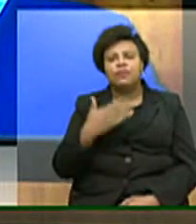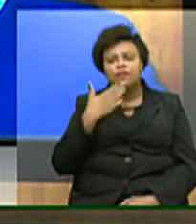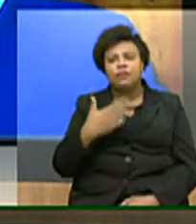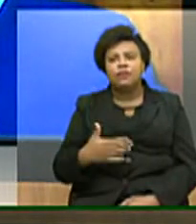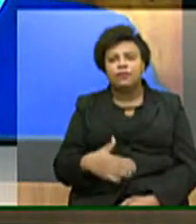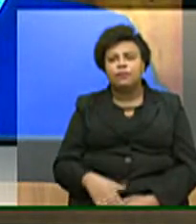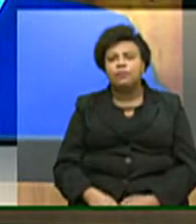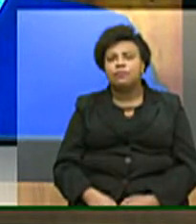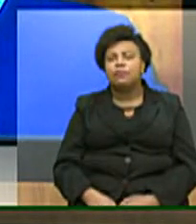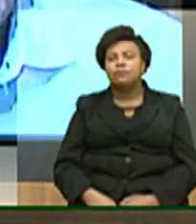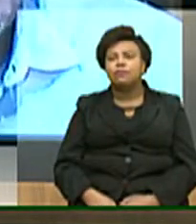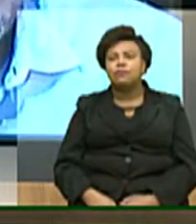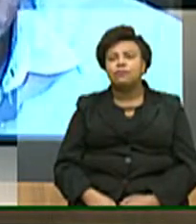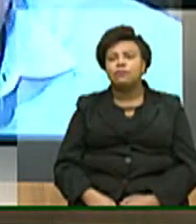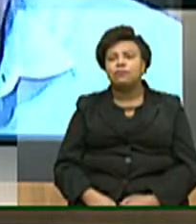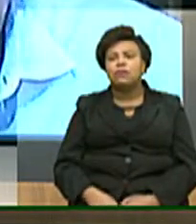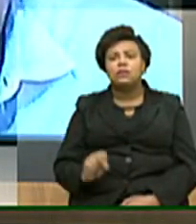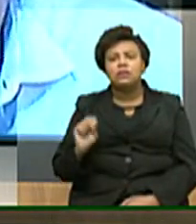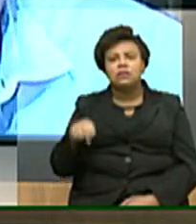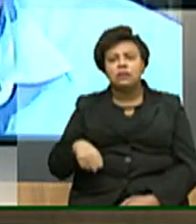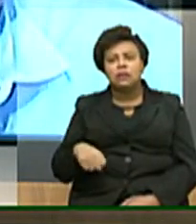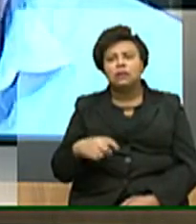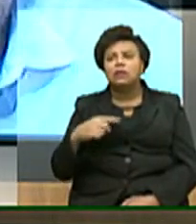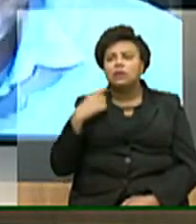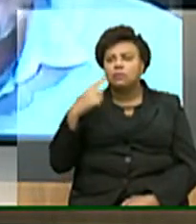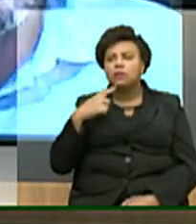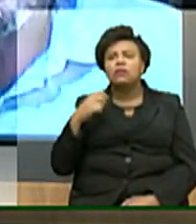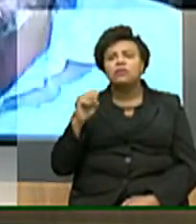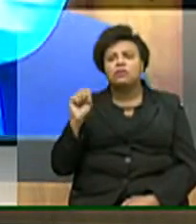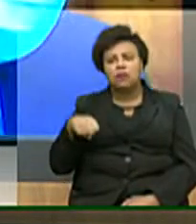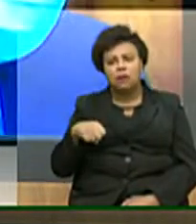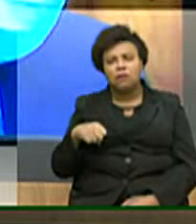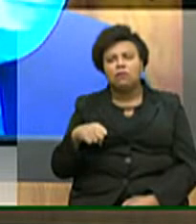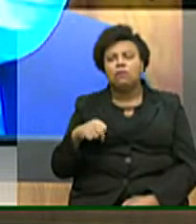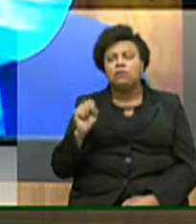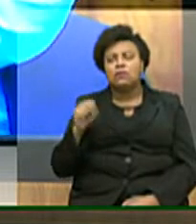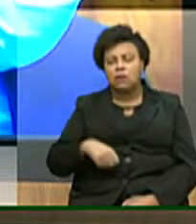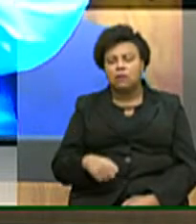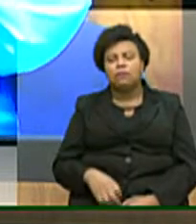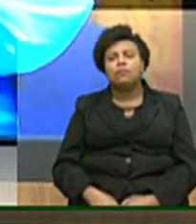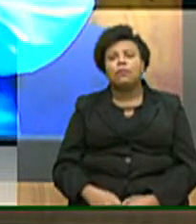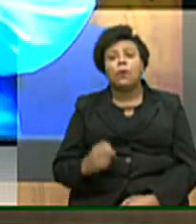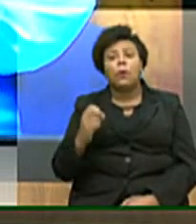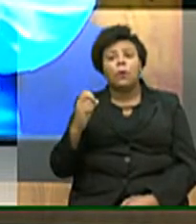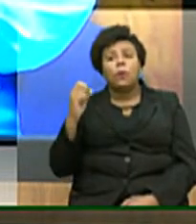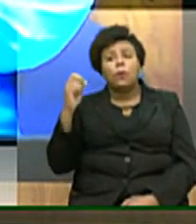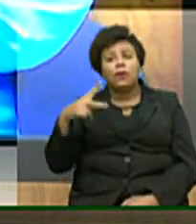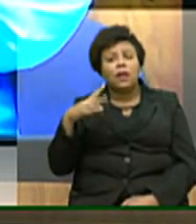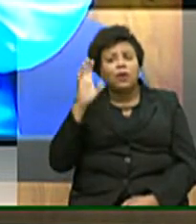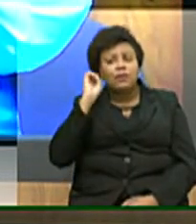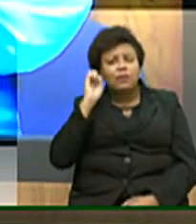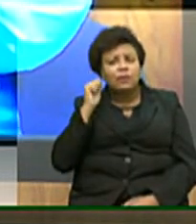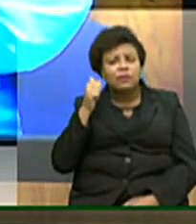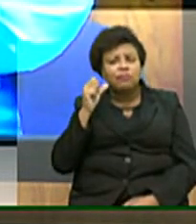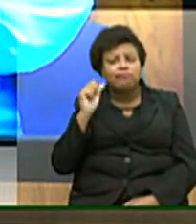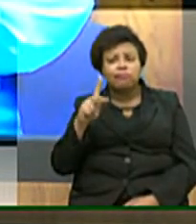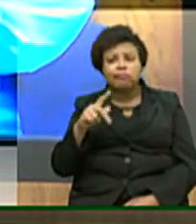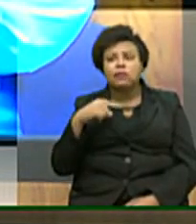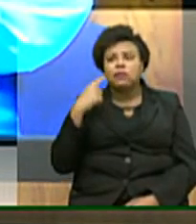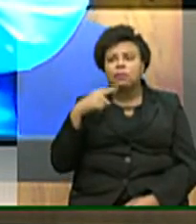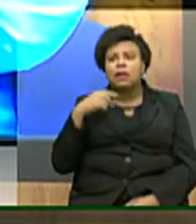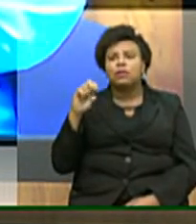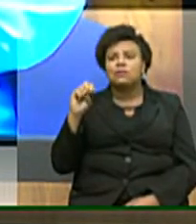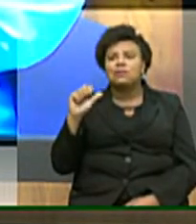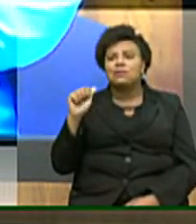Favorável. Deputado Mainardi. Sim. Favorável. Sofia também. Sim. Ok, ok. Deputado